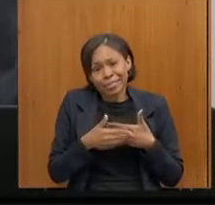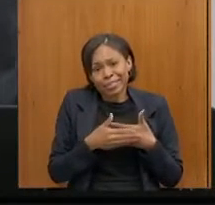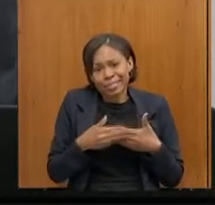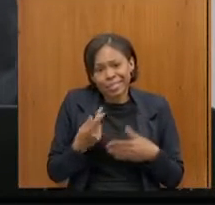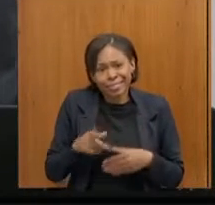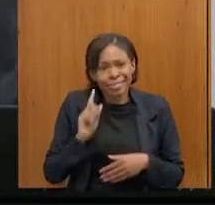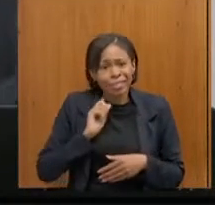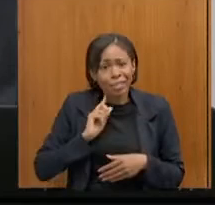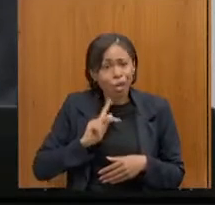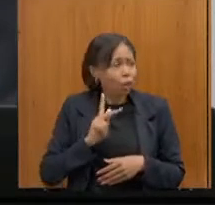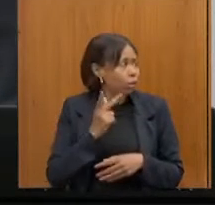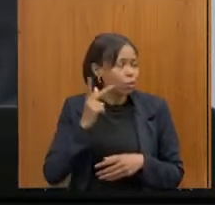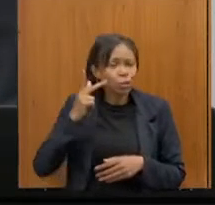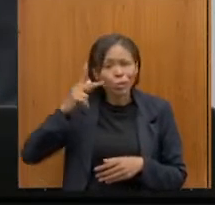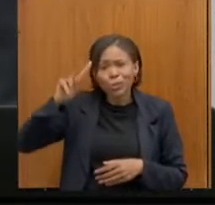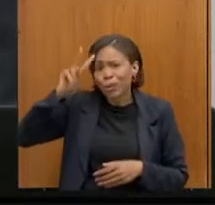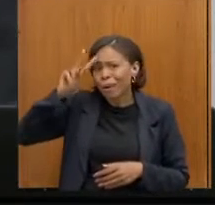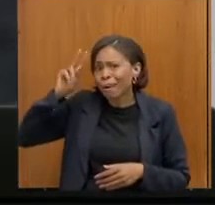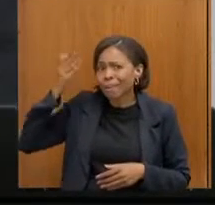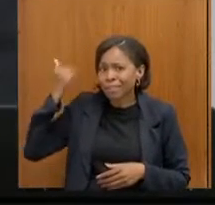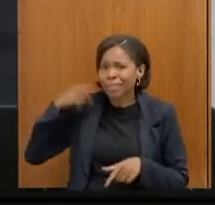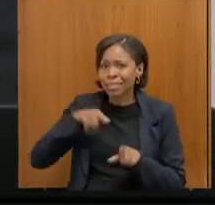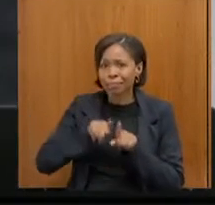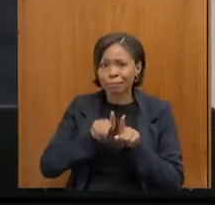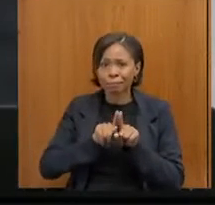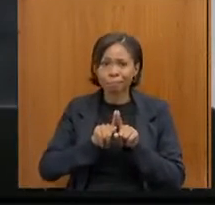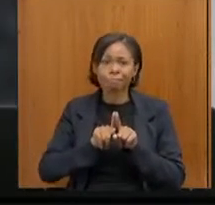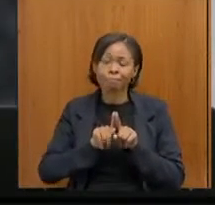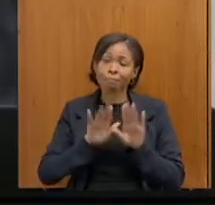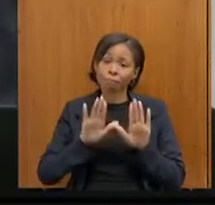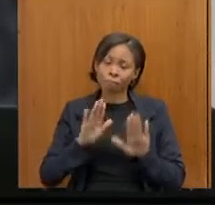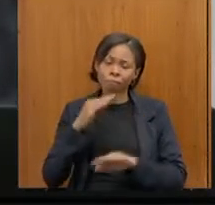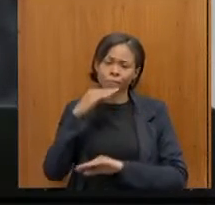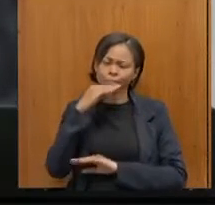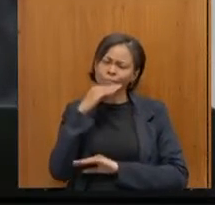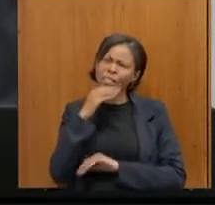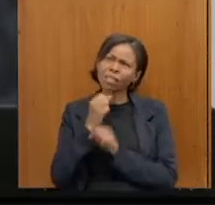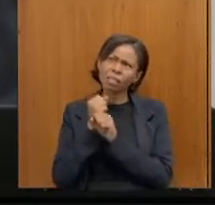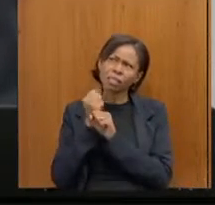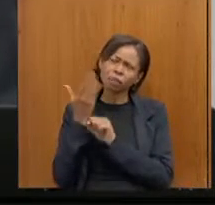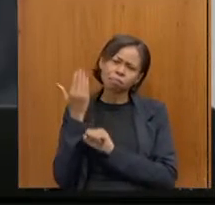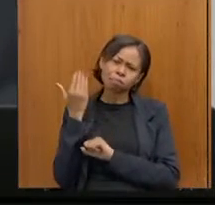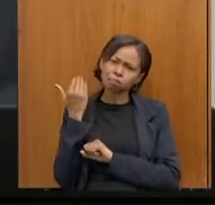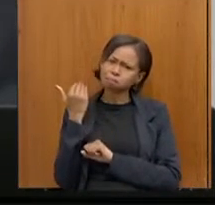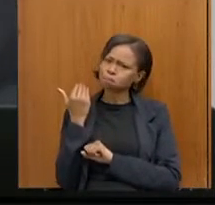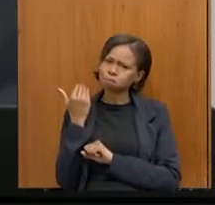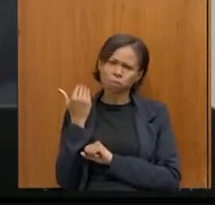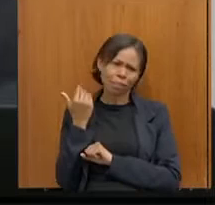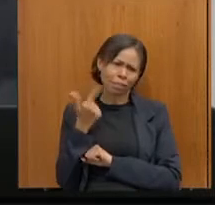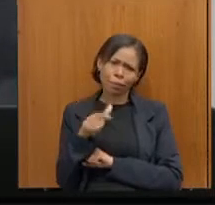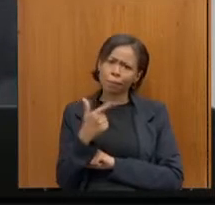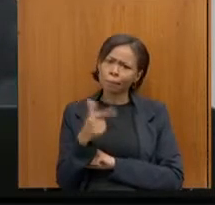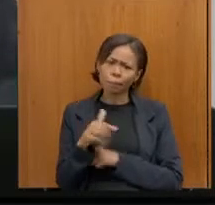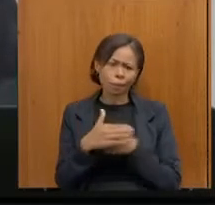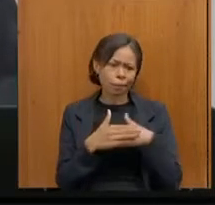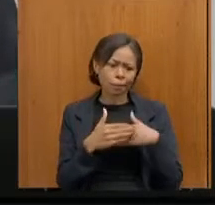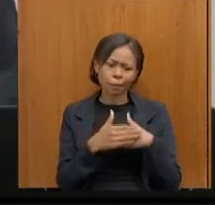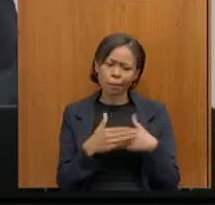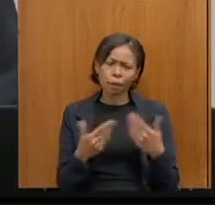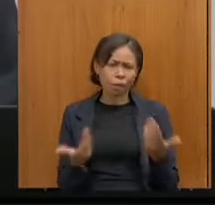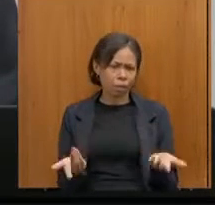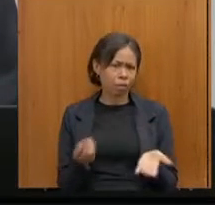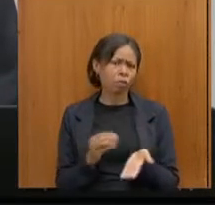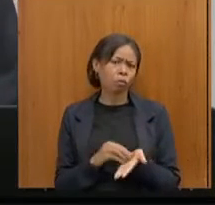tanta história que tem tanta gente empreendedora mas que eu percebo que nos últimos anos não tem tido esse carinho tão especial que